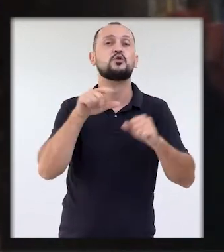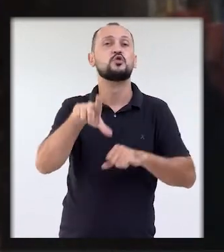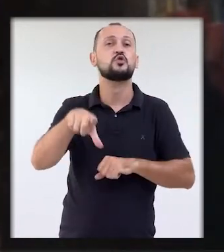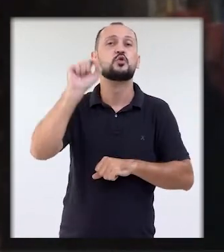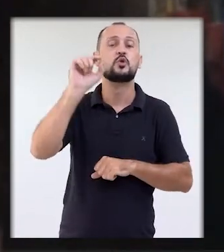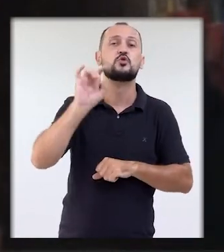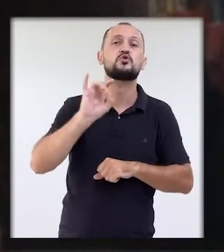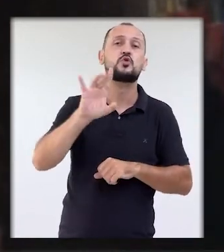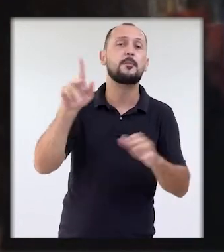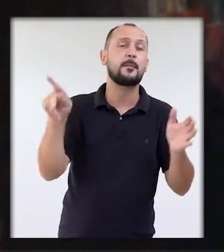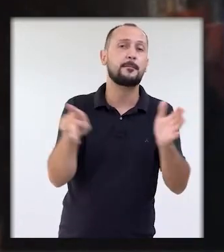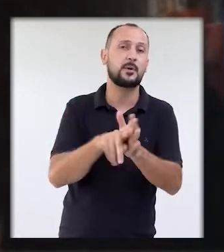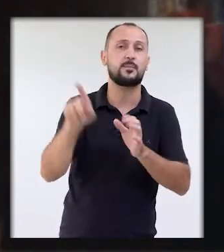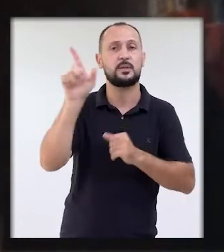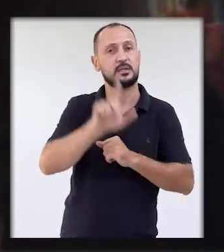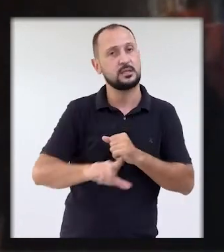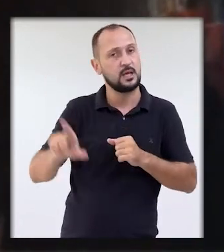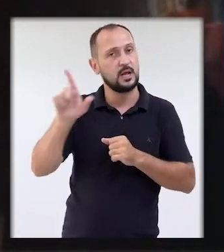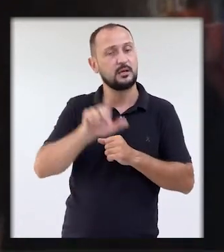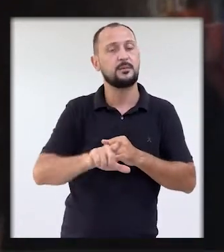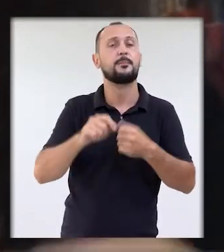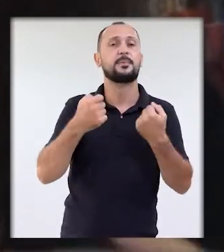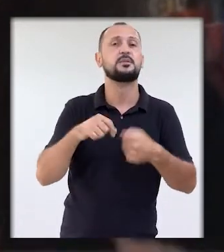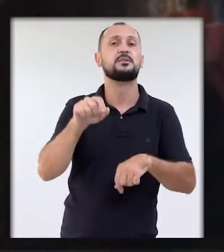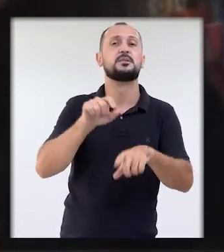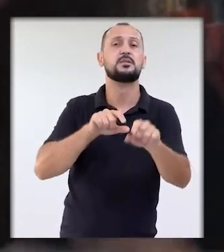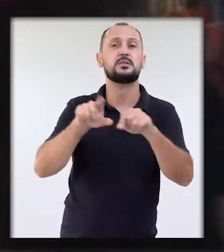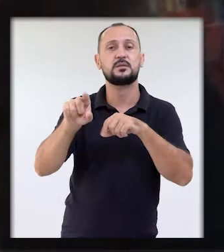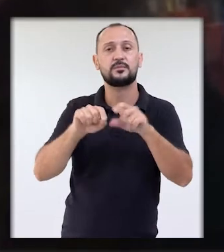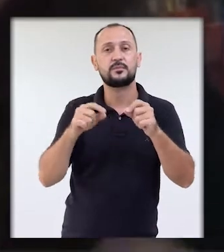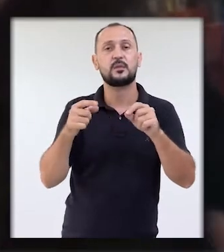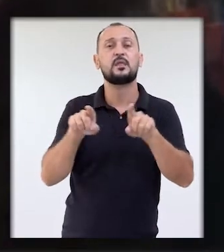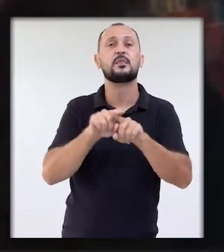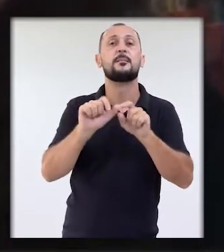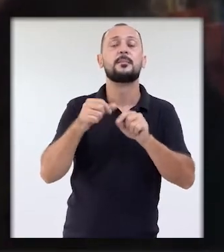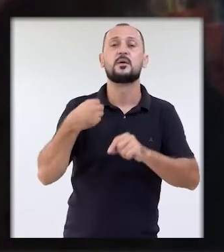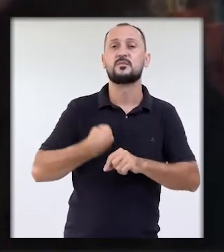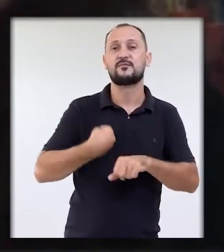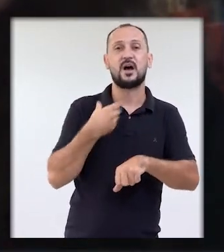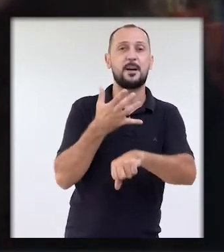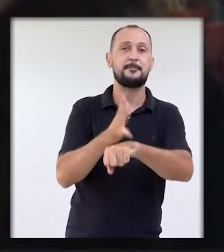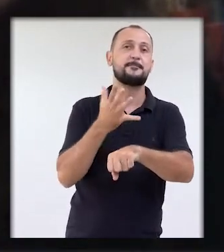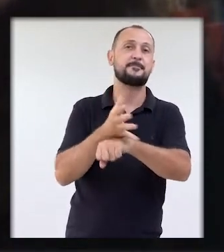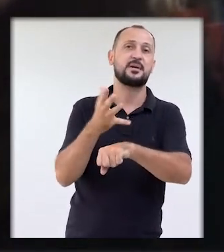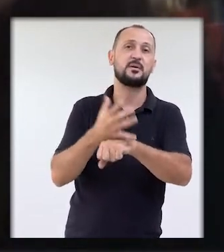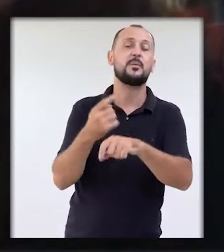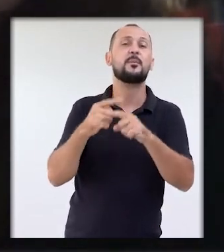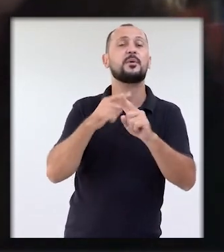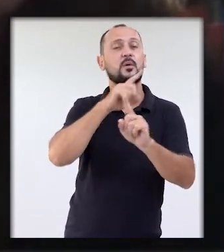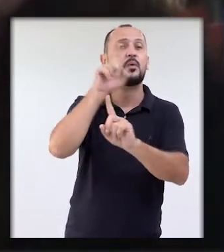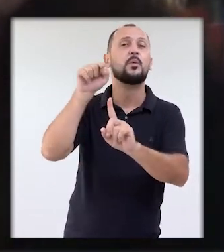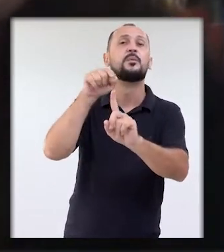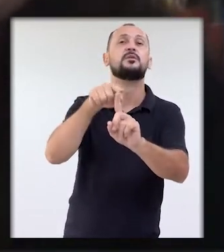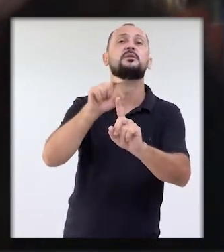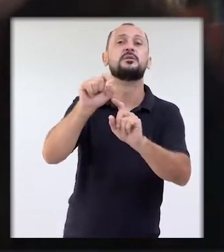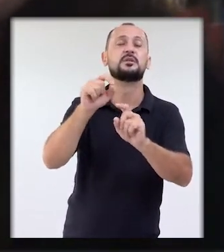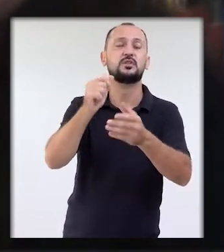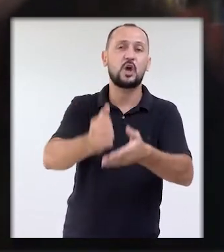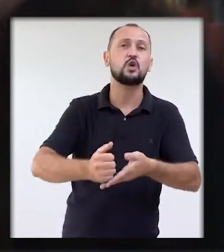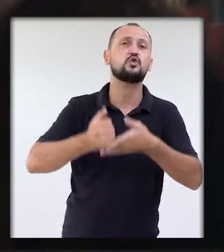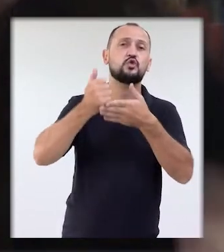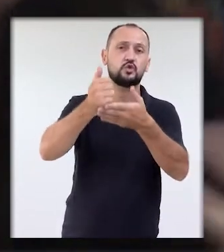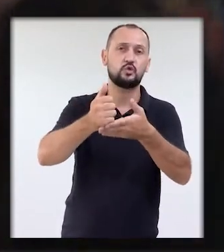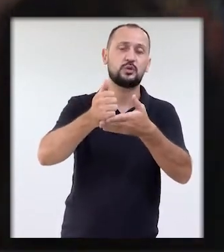não pode escolher só pelos fatores literários, a gente também tem que escolher por fatores da vida prática, porque o ideal é que a